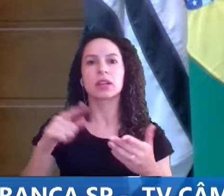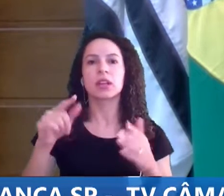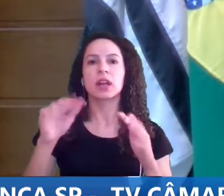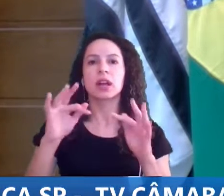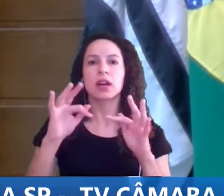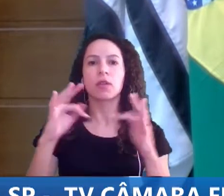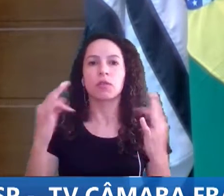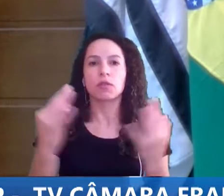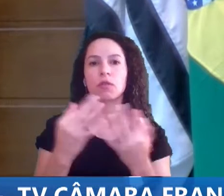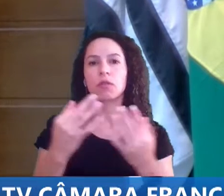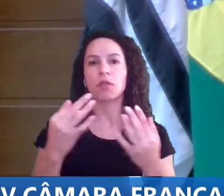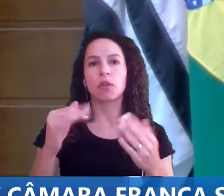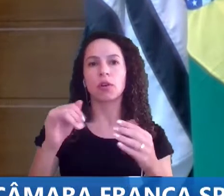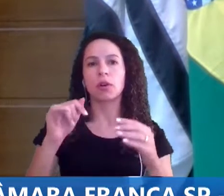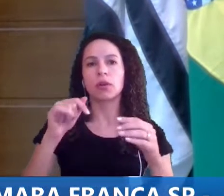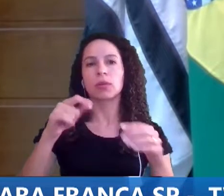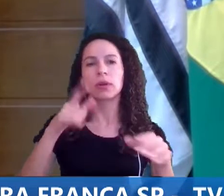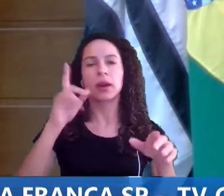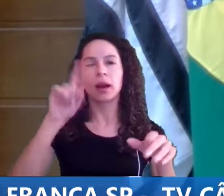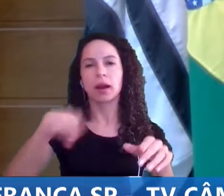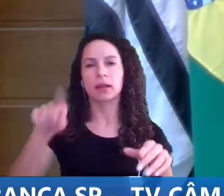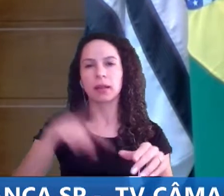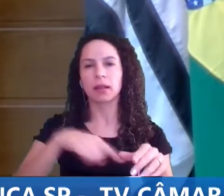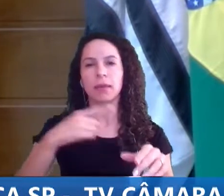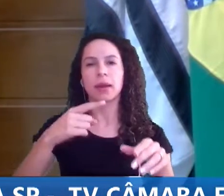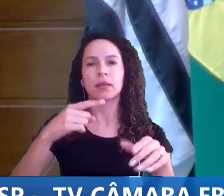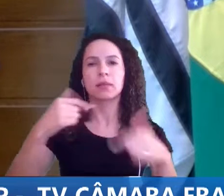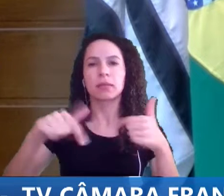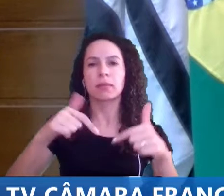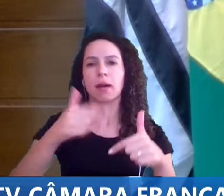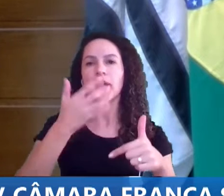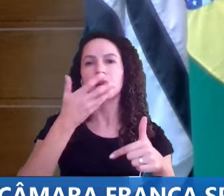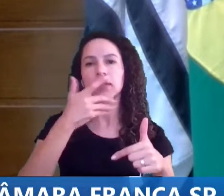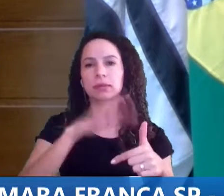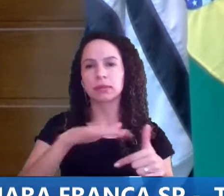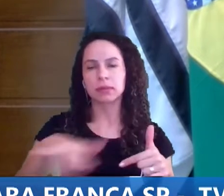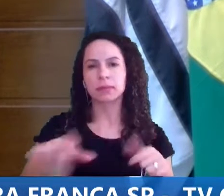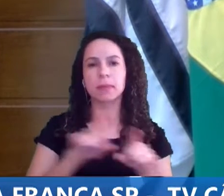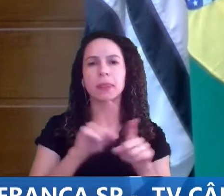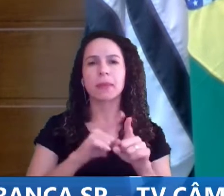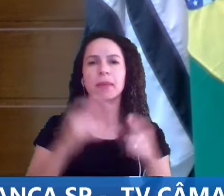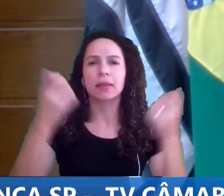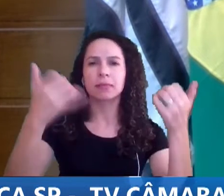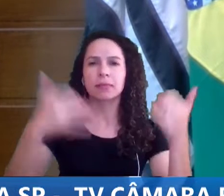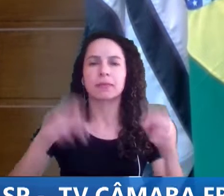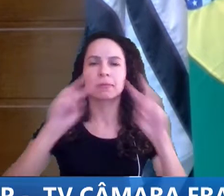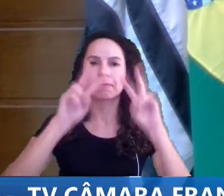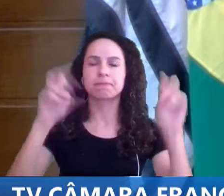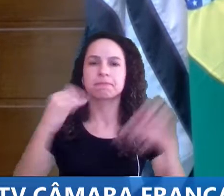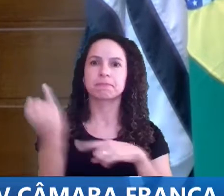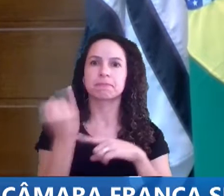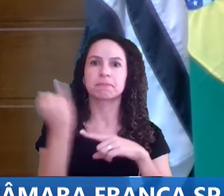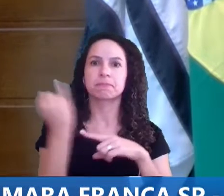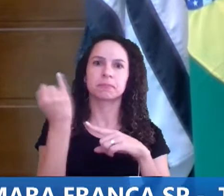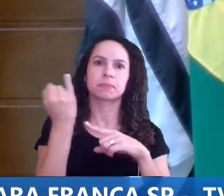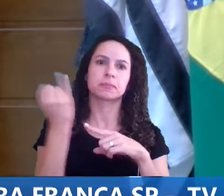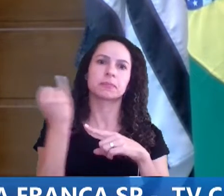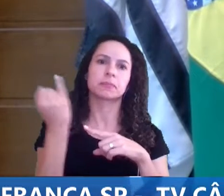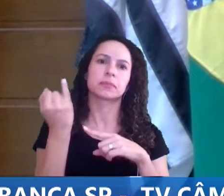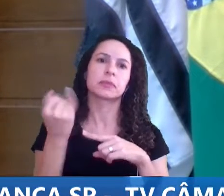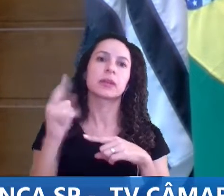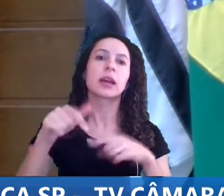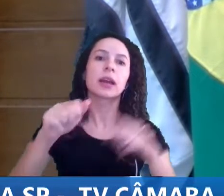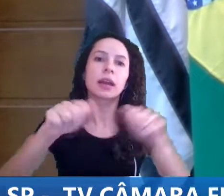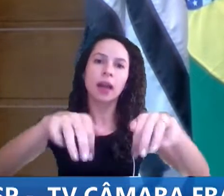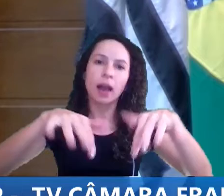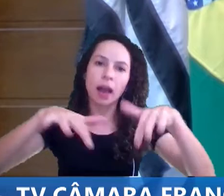Erradicação do Trabalho Infantil, para falar de um assunto de extrema importância. E a própria Assembleia Geral das